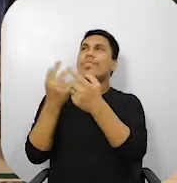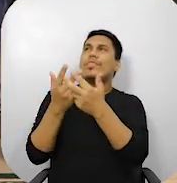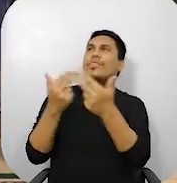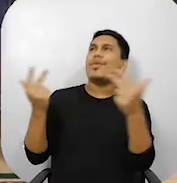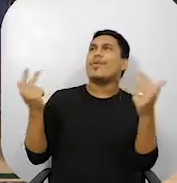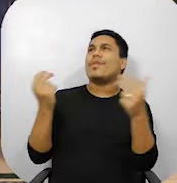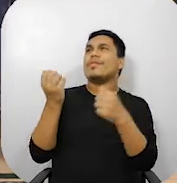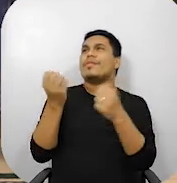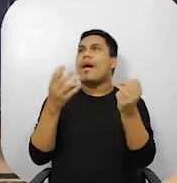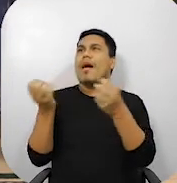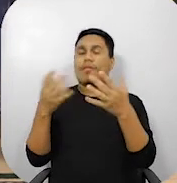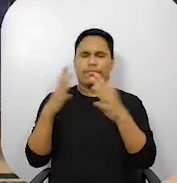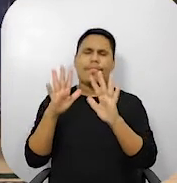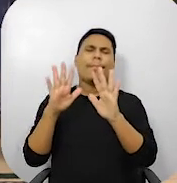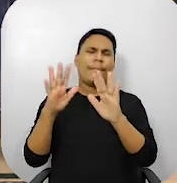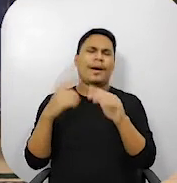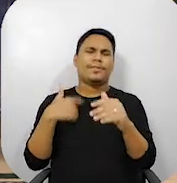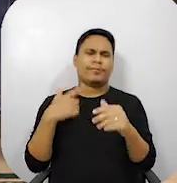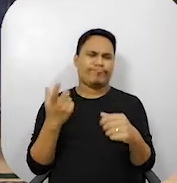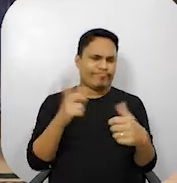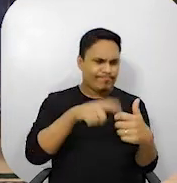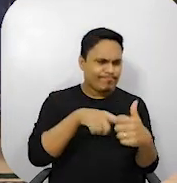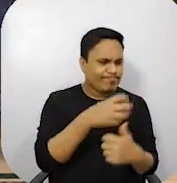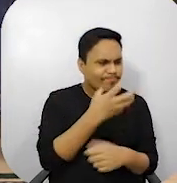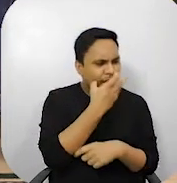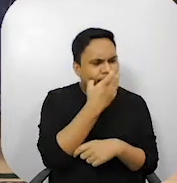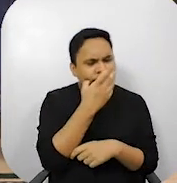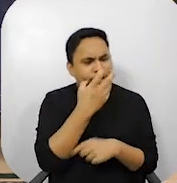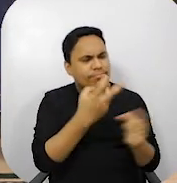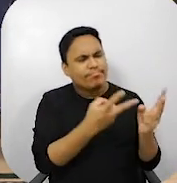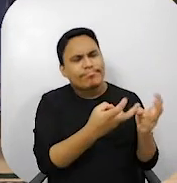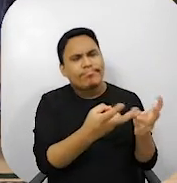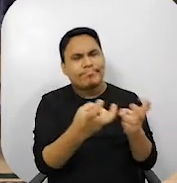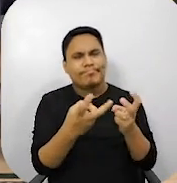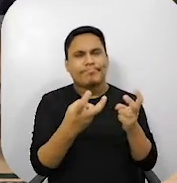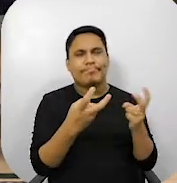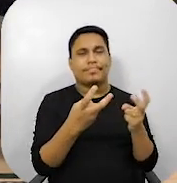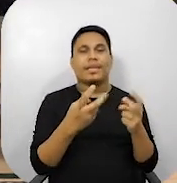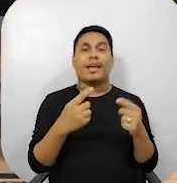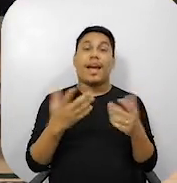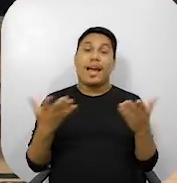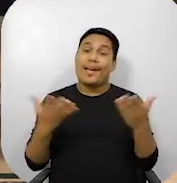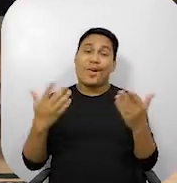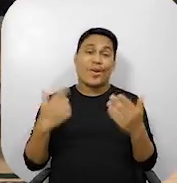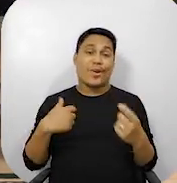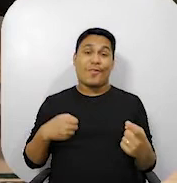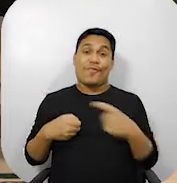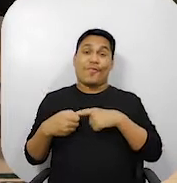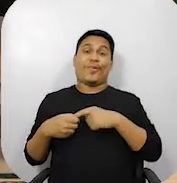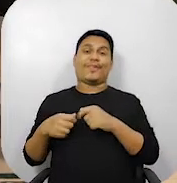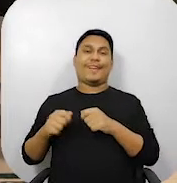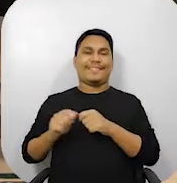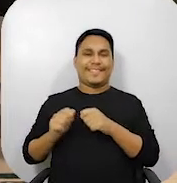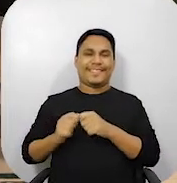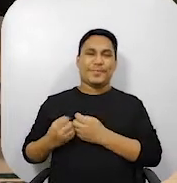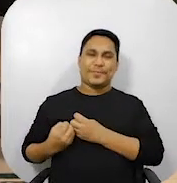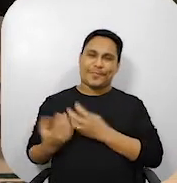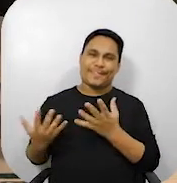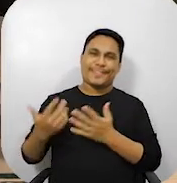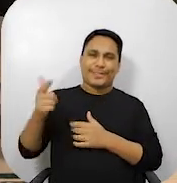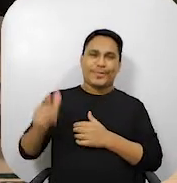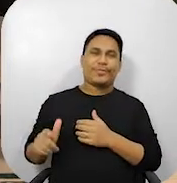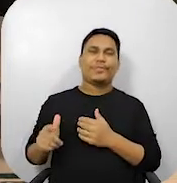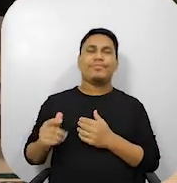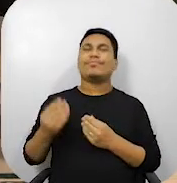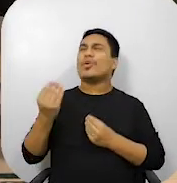daqui a pouco eu volto eu já tô colhendo voltar eu voltar de novo para a poesia é que se eu te perguntar tem como é que é até o processo